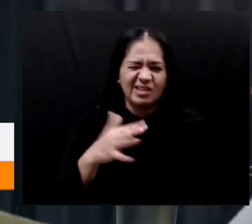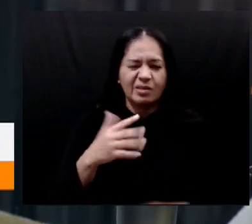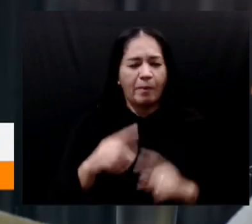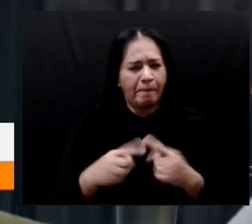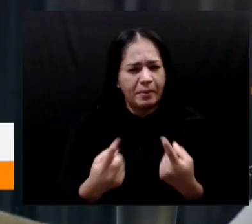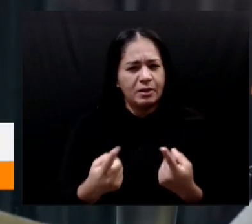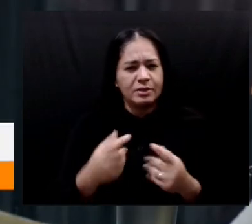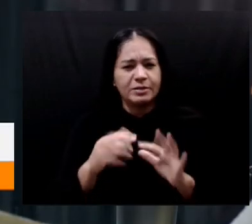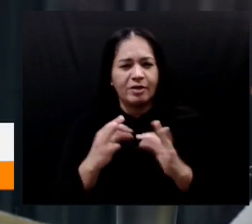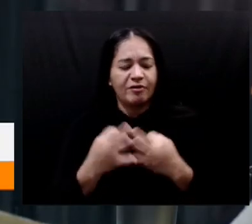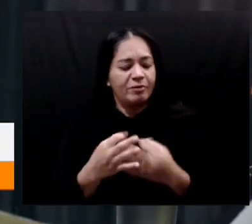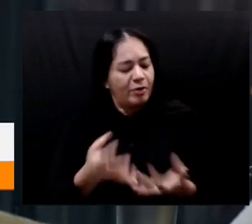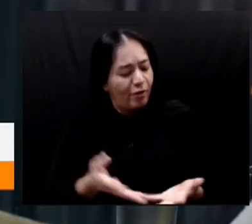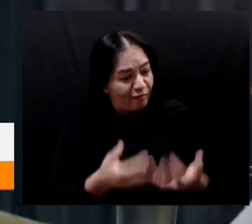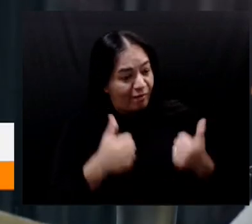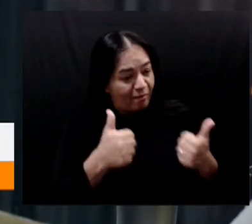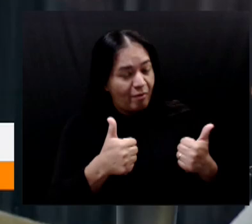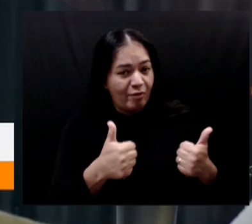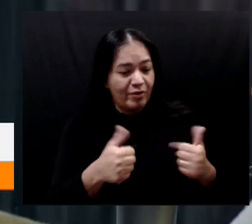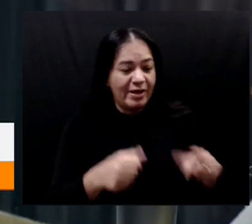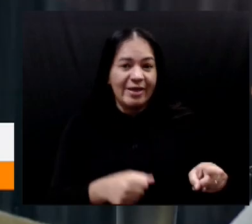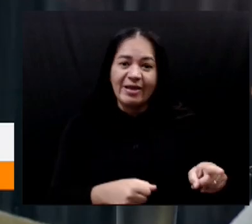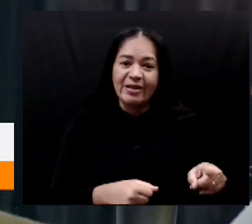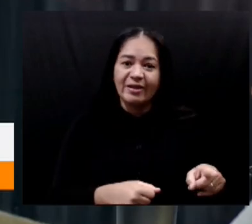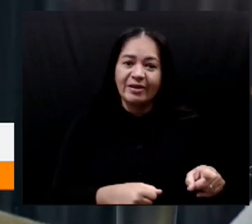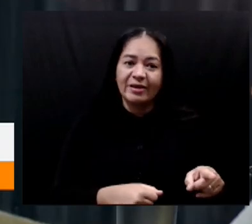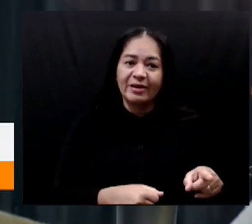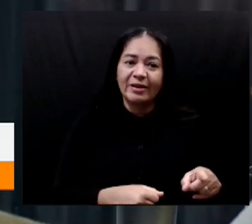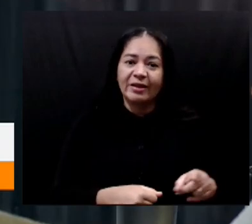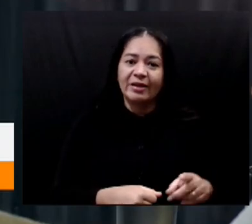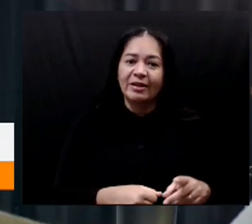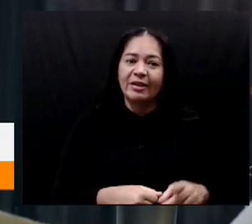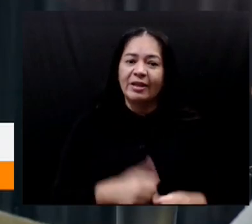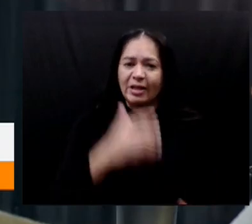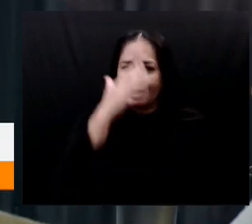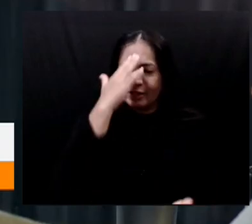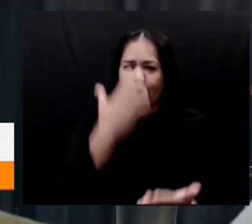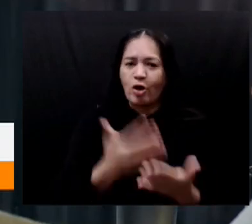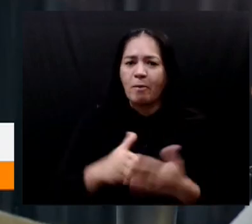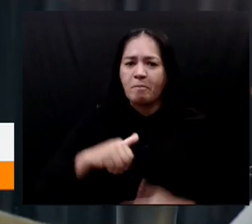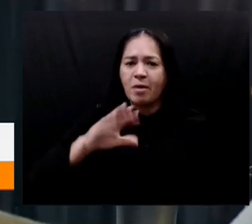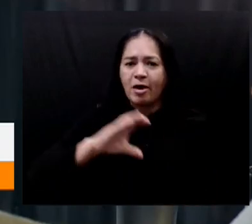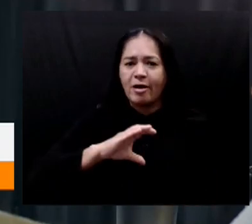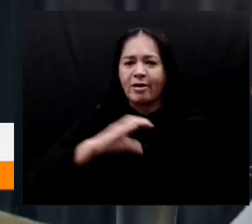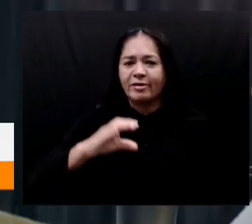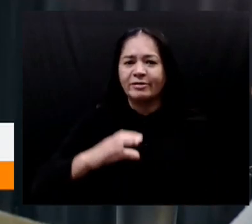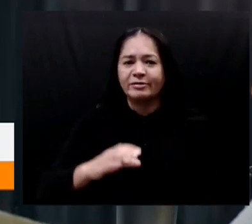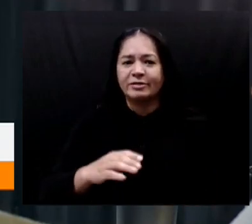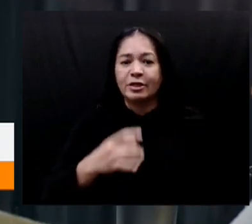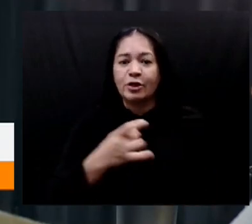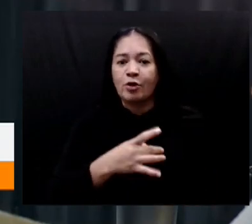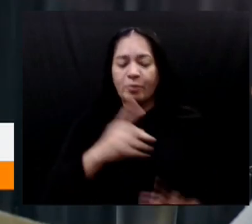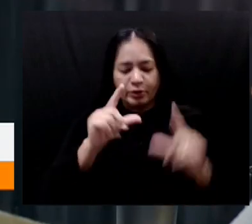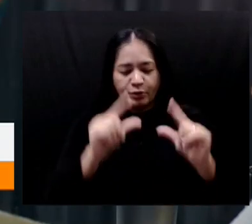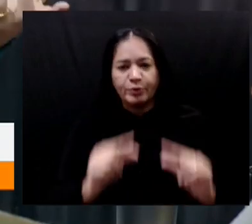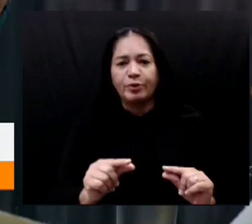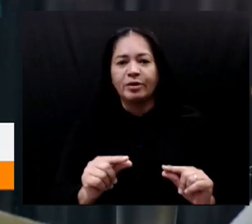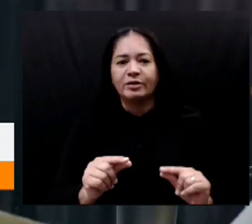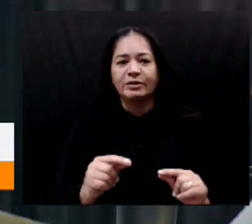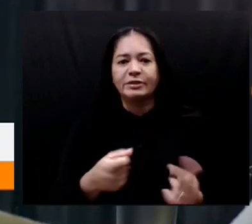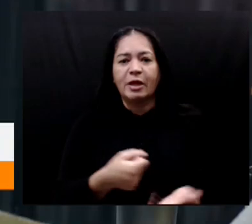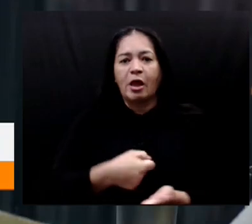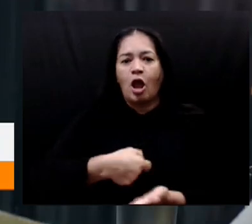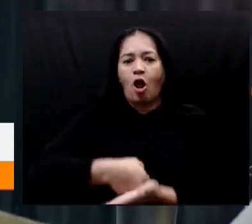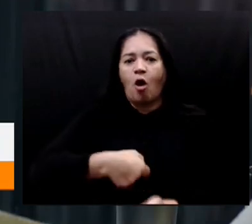ter menos medo de fracassar e vai ter menos exigência com ele mesmo ao longo da